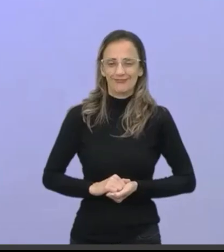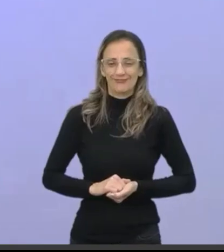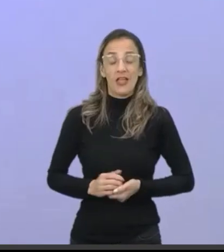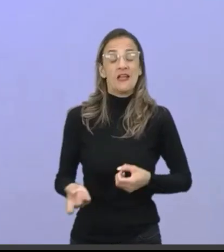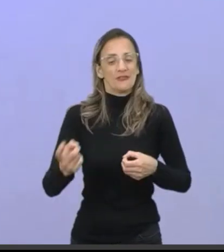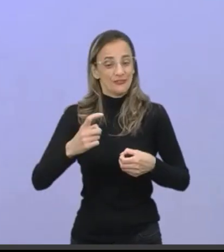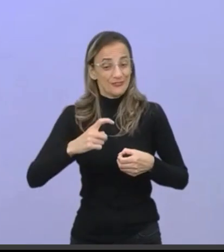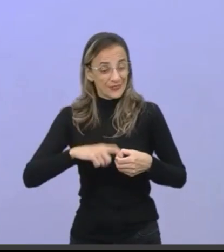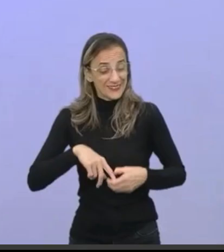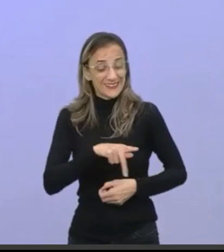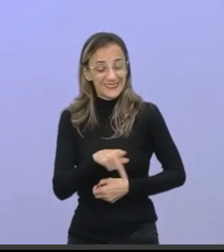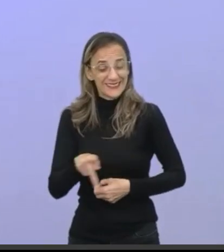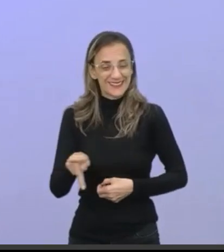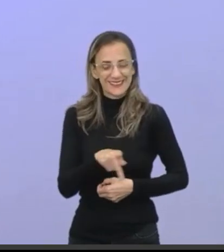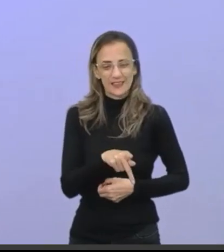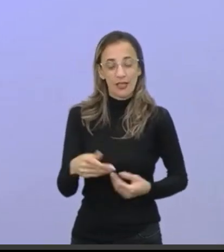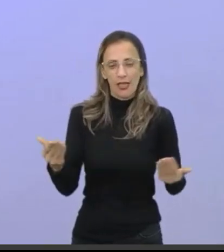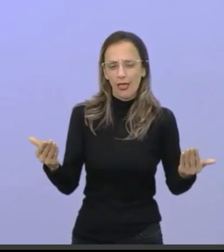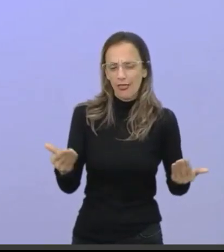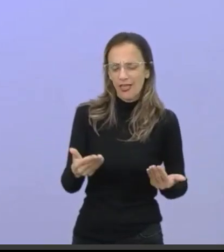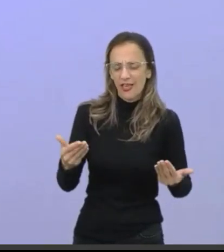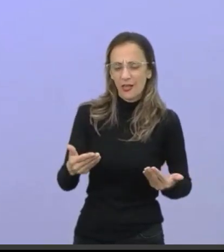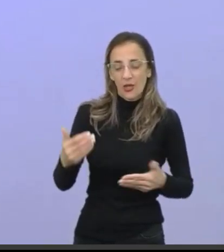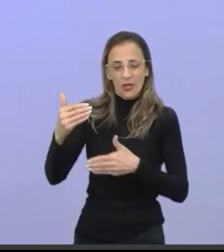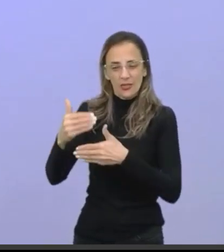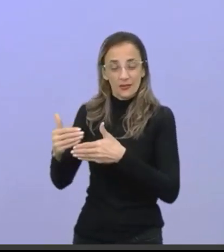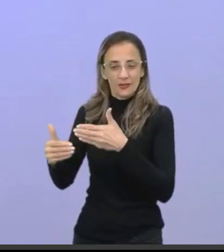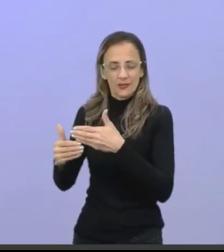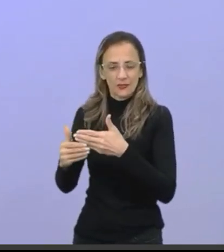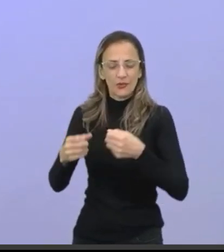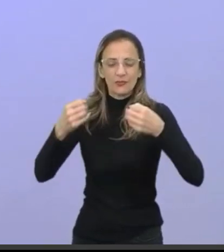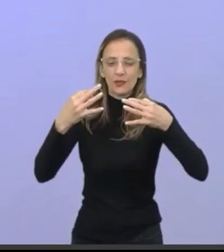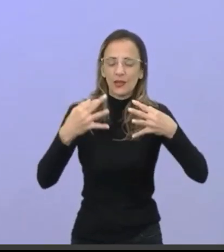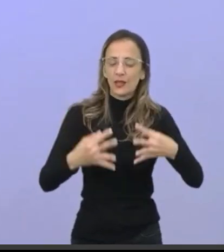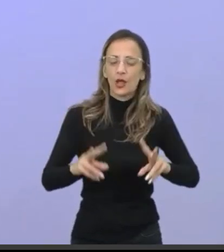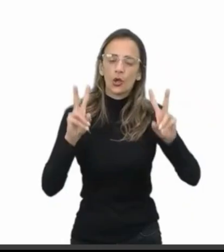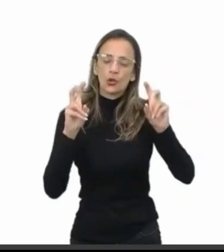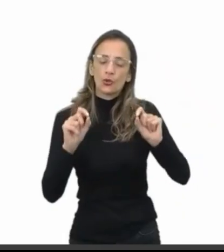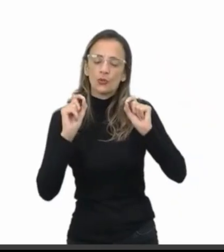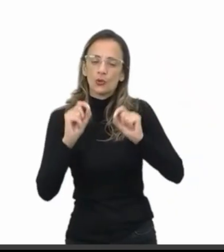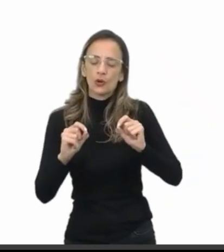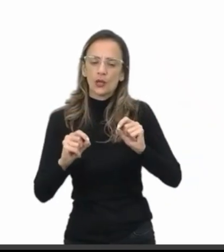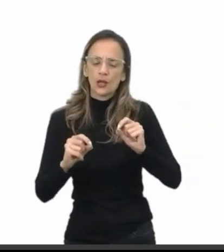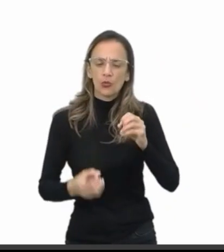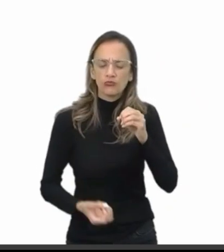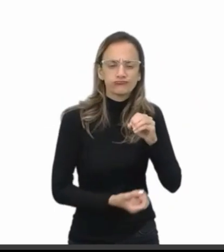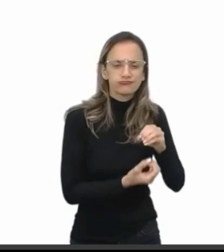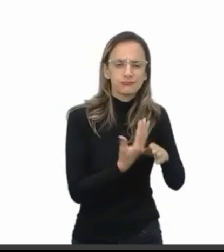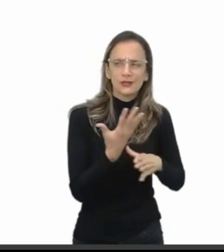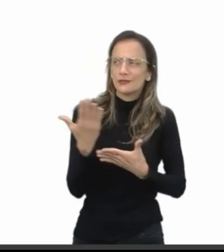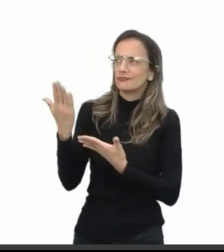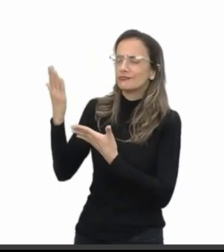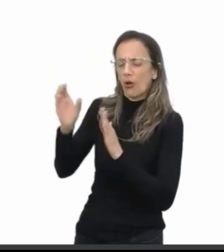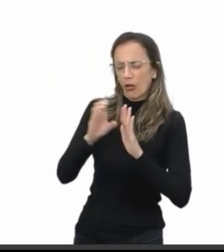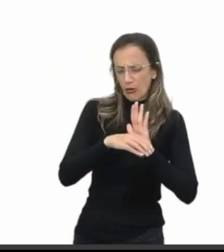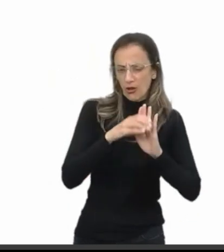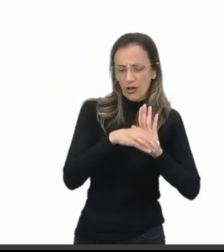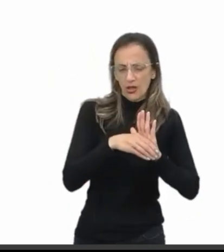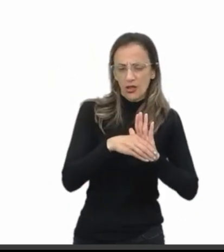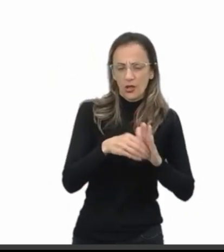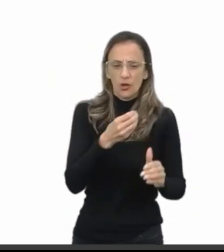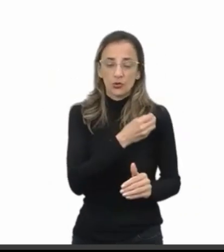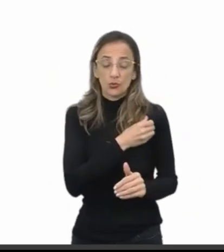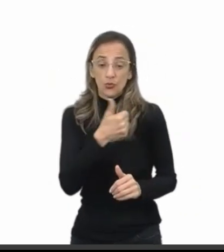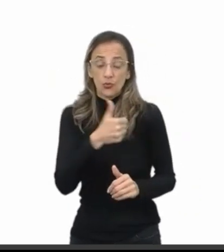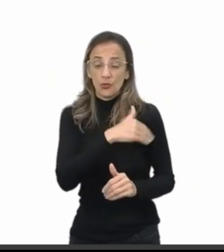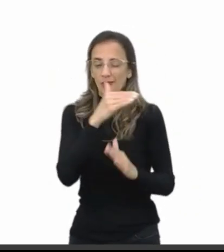Voltamos então, professores, e aqui nesses slides nós vamos falar a respeito de montagem dos componentes, lá dos slides 11 ao slide 16.